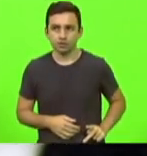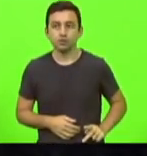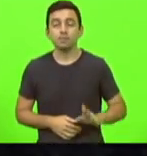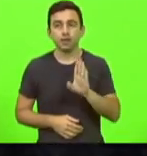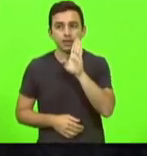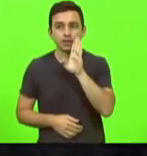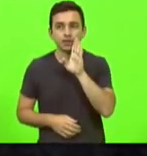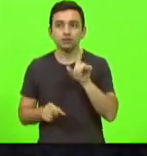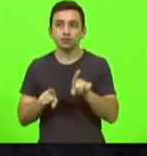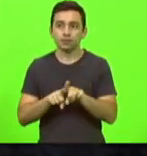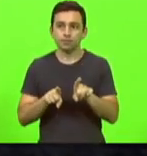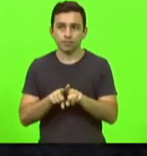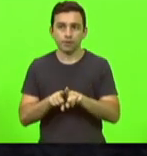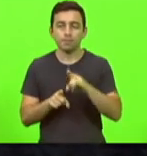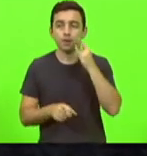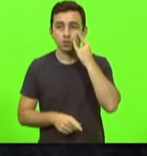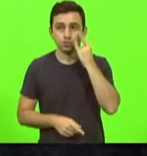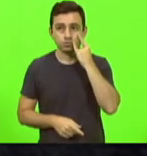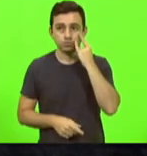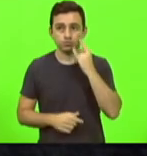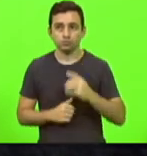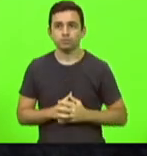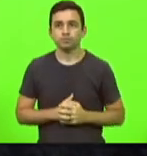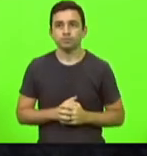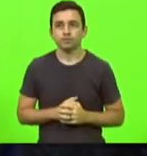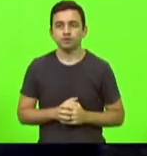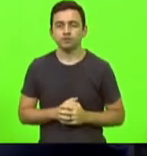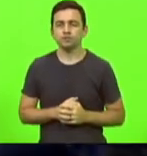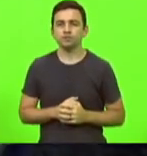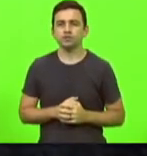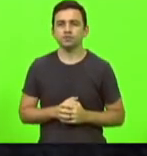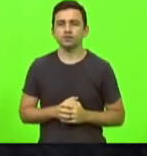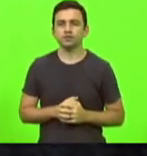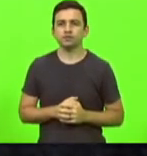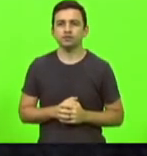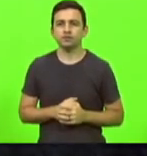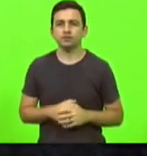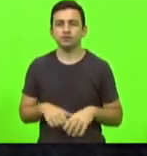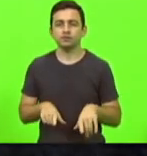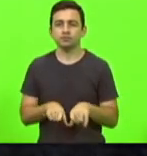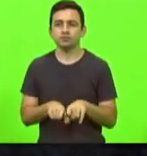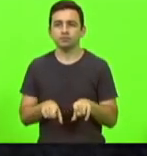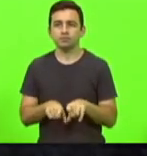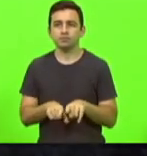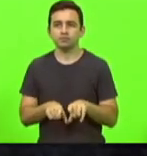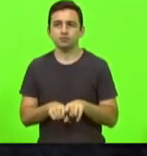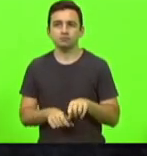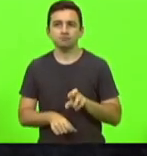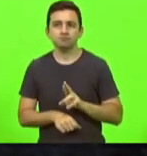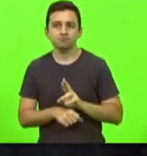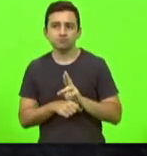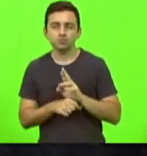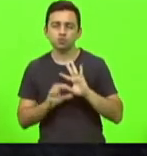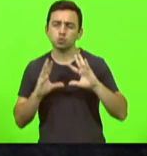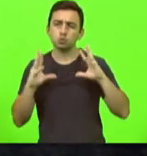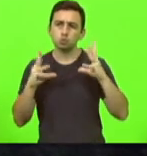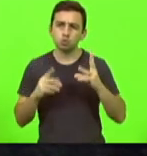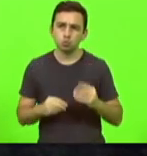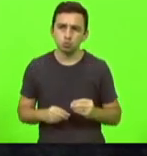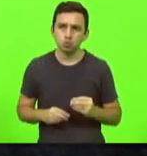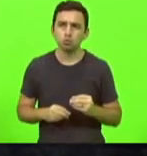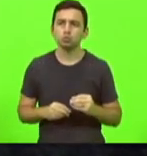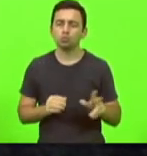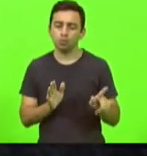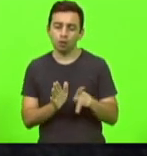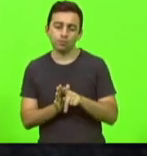Berlanda e do deputado Mauro de Nadal em nome posso falar aqui em nome dos outros integrantes da mesa queremos